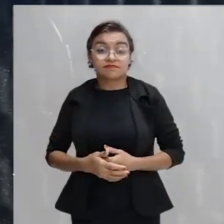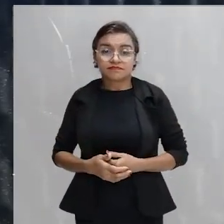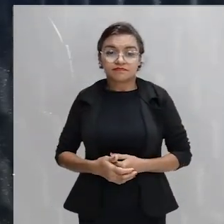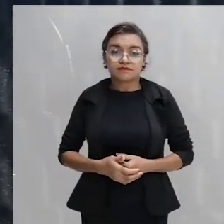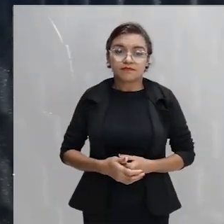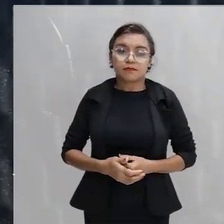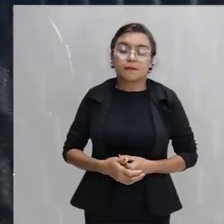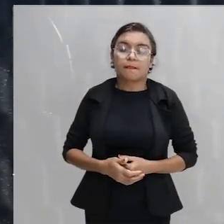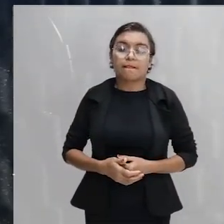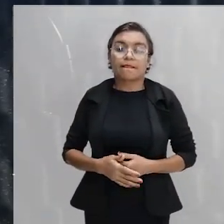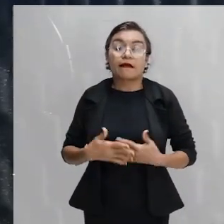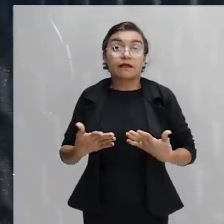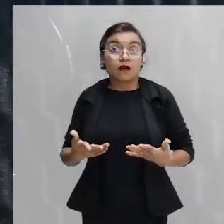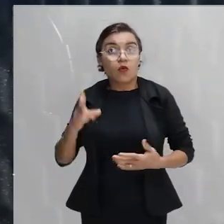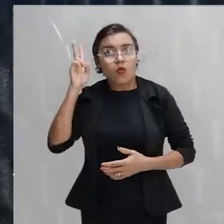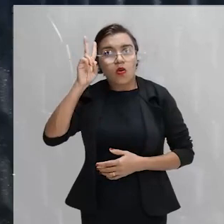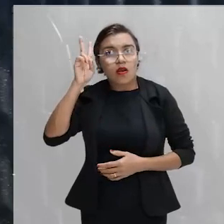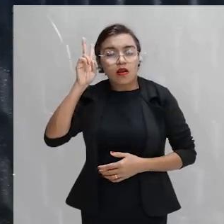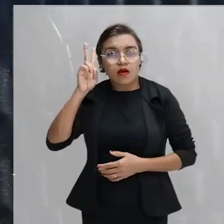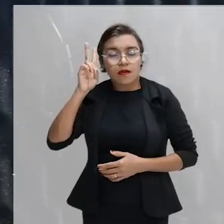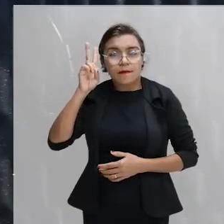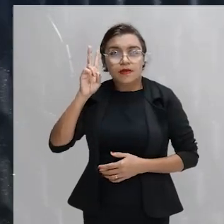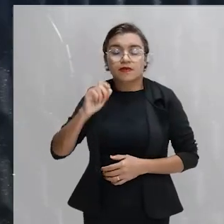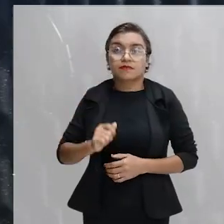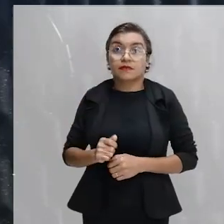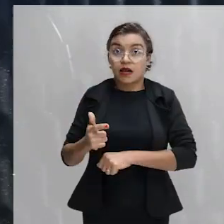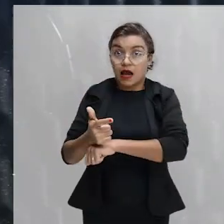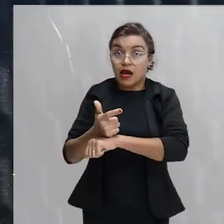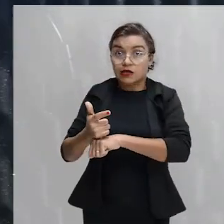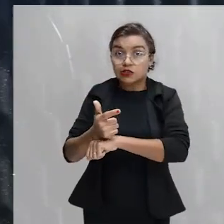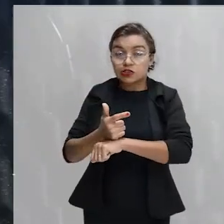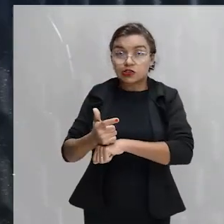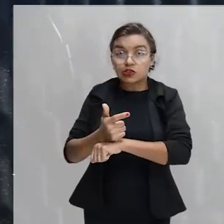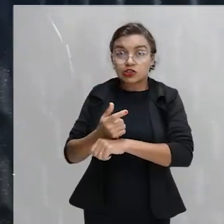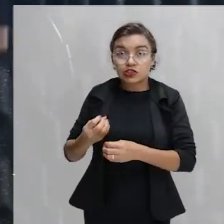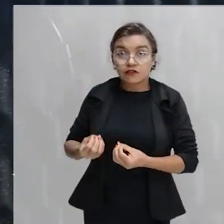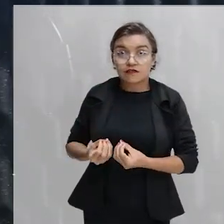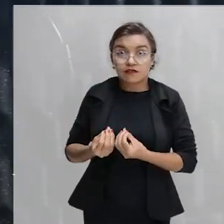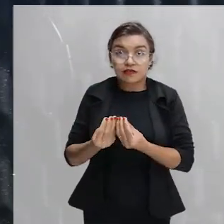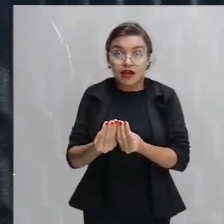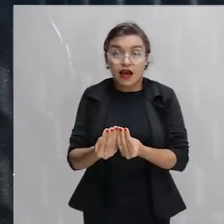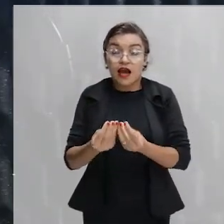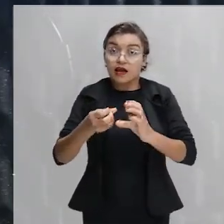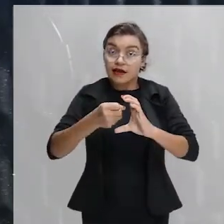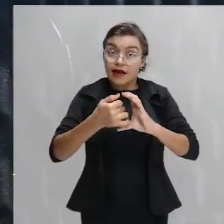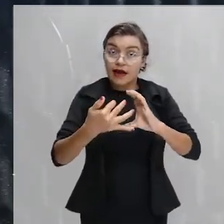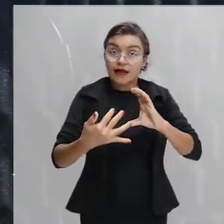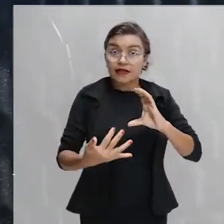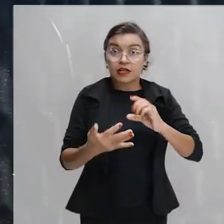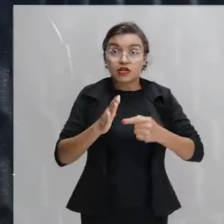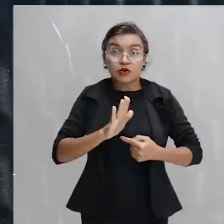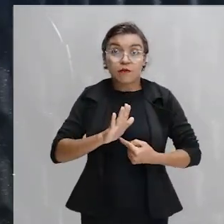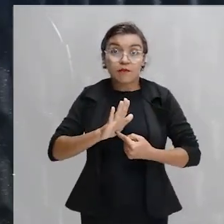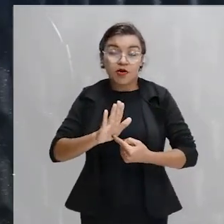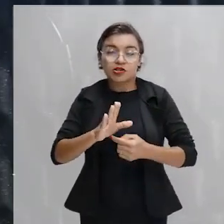Então, lembrem, o adjetivo traz características, traz